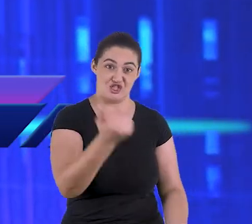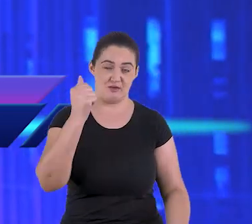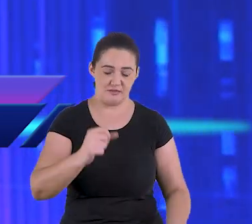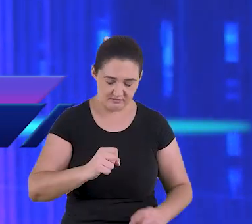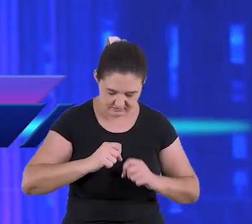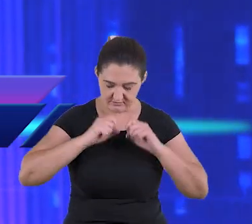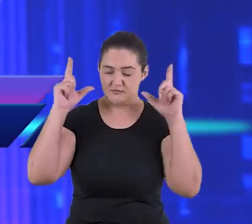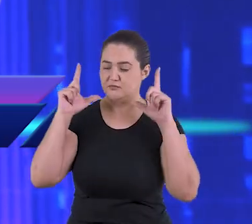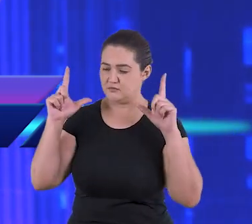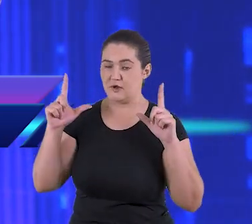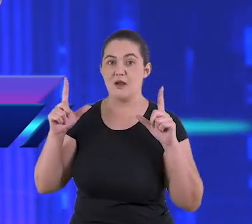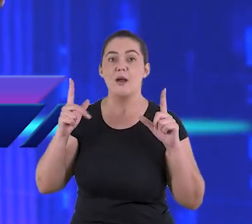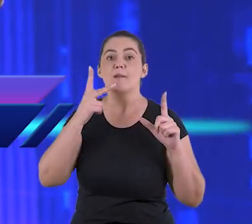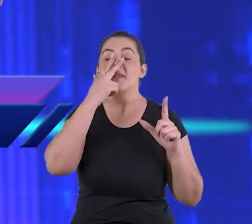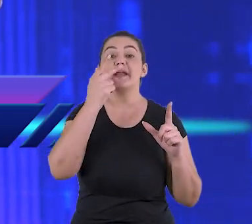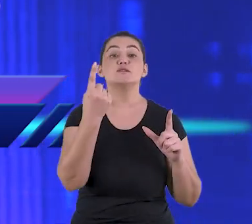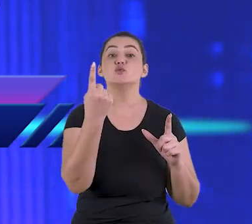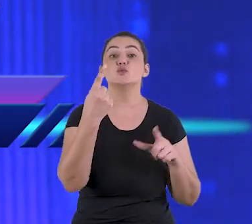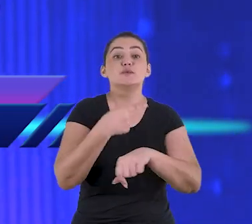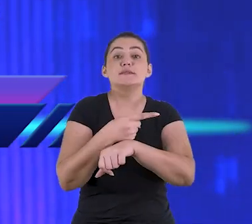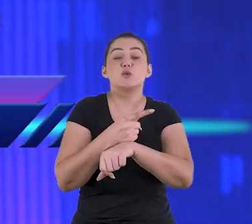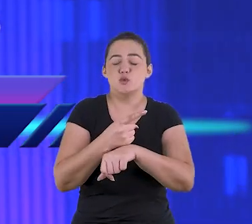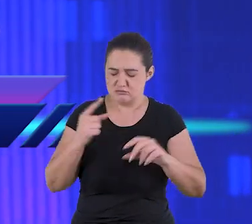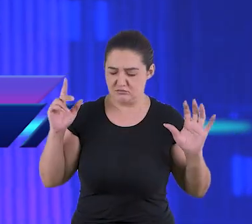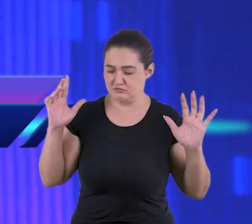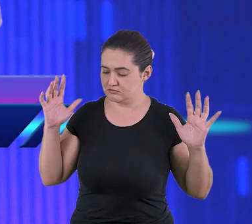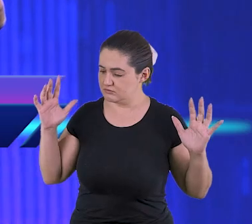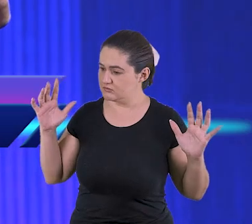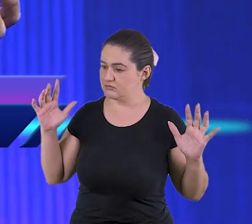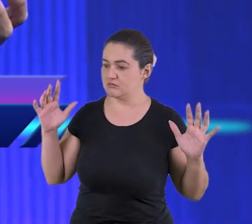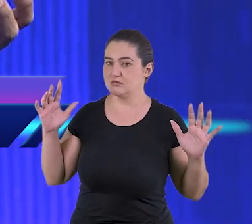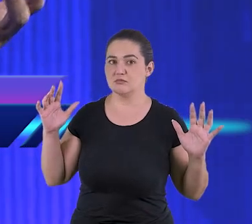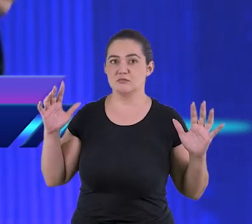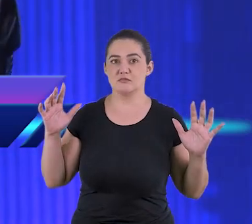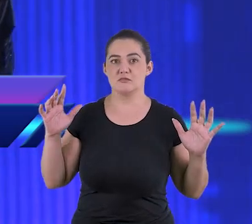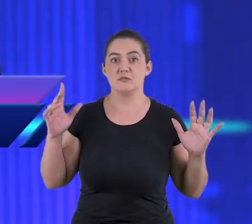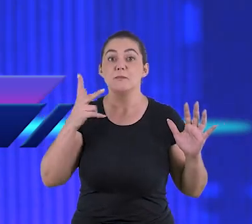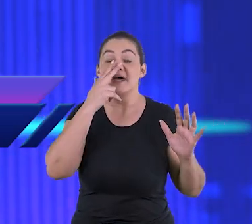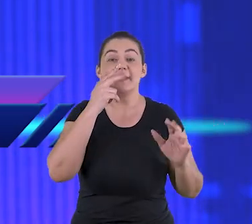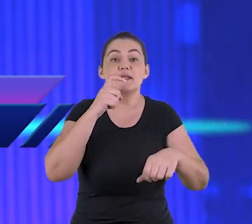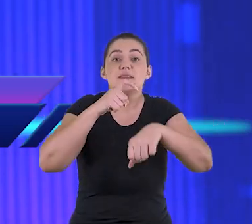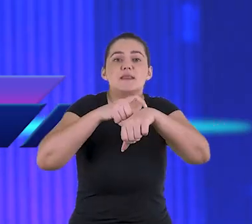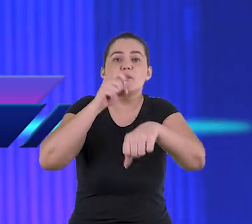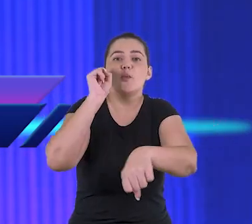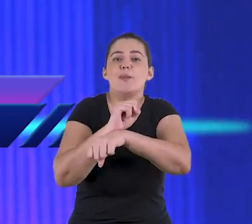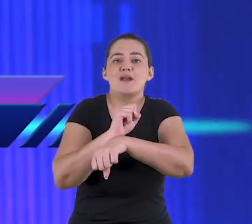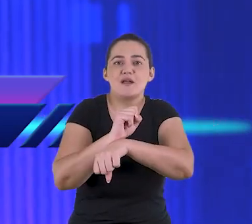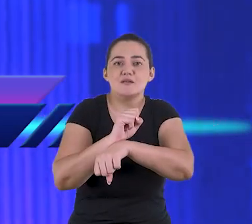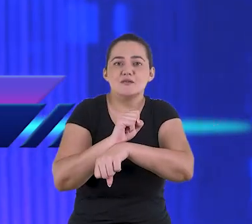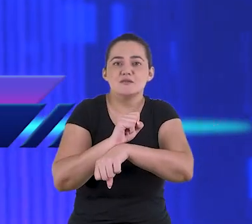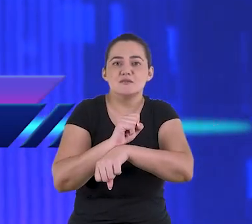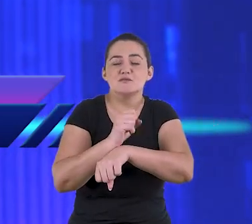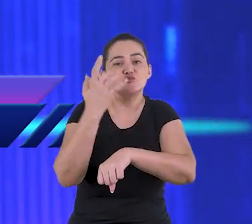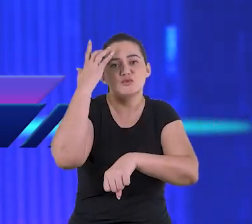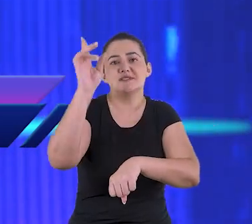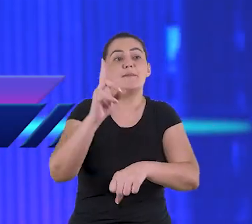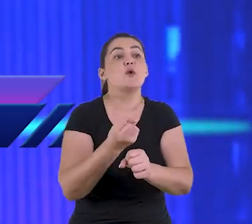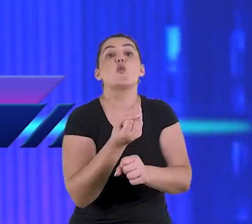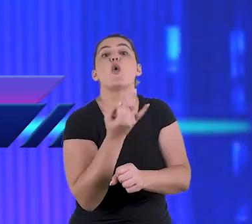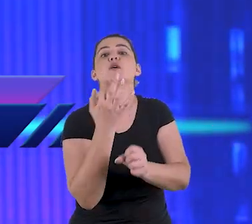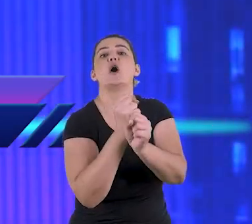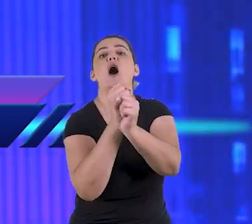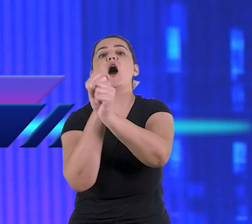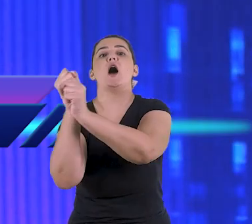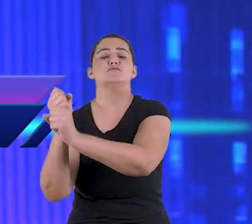olhos. E quando abrir os seus olhos na ressurreição, é como se o